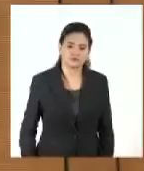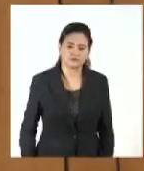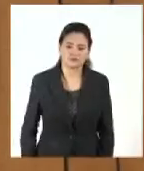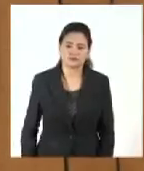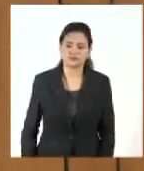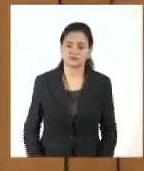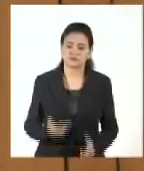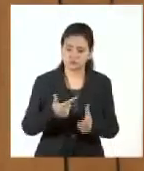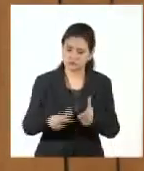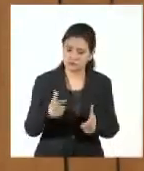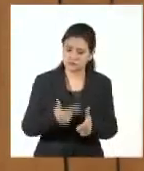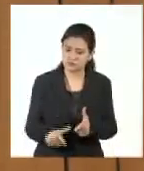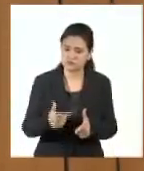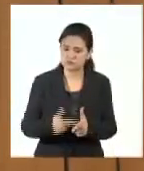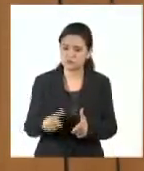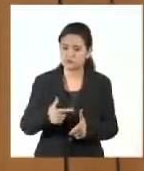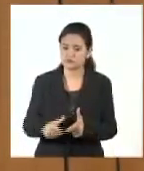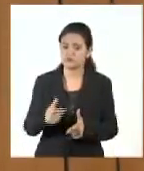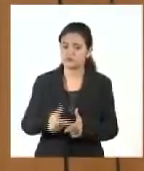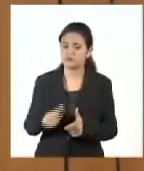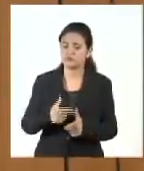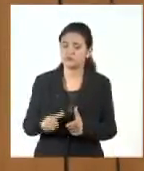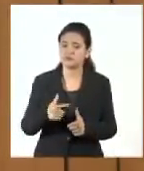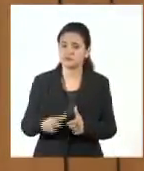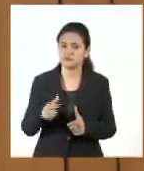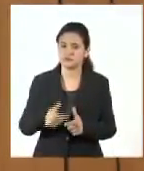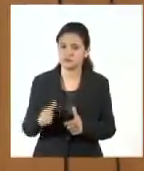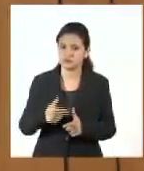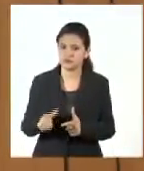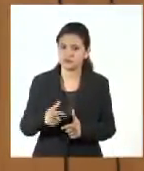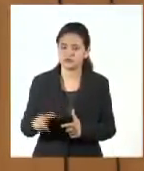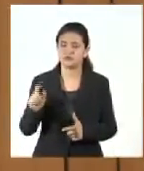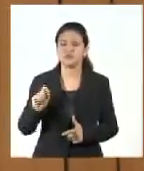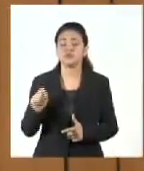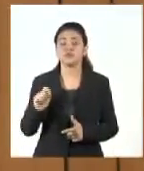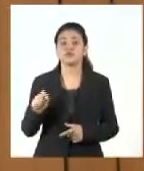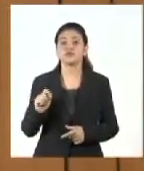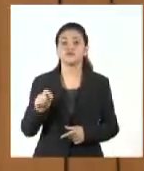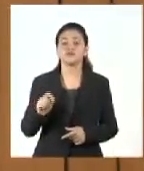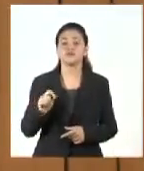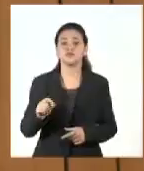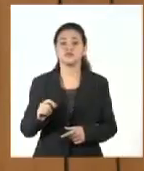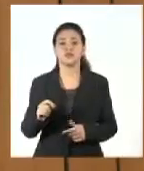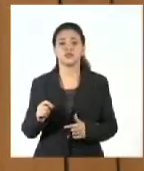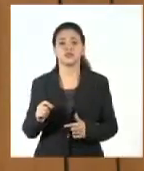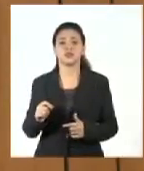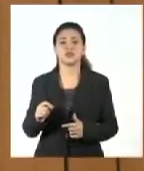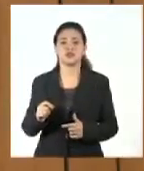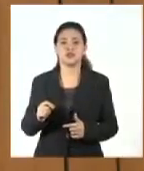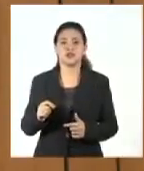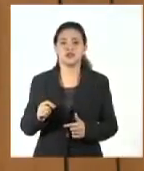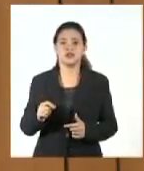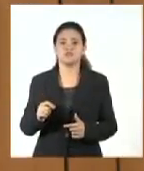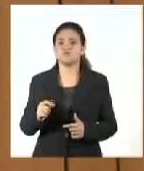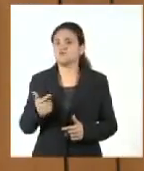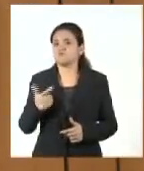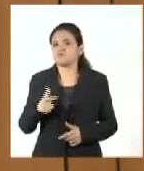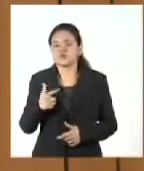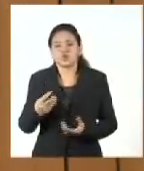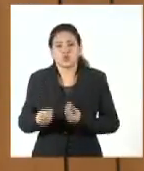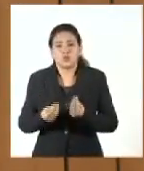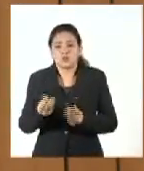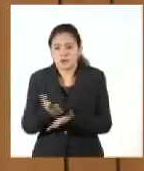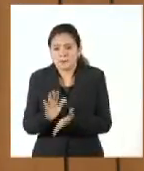que não está caminhando para entrar em harmonia, para que as coisas